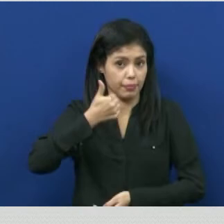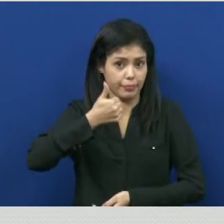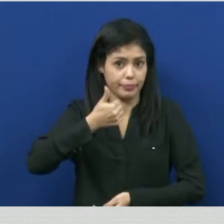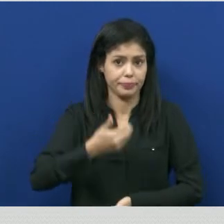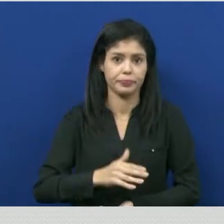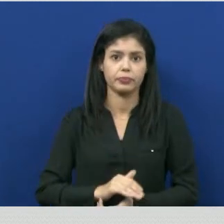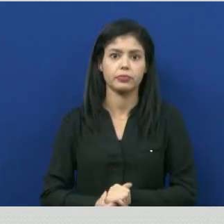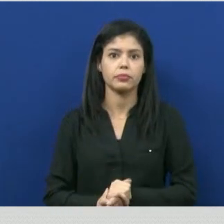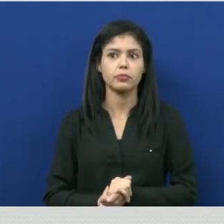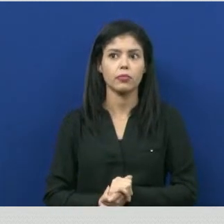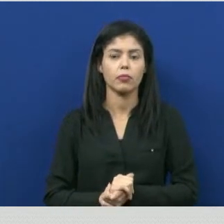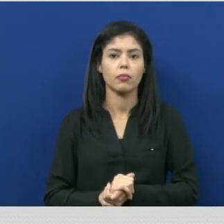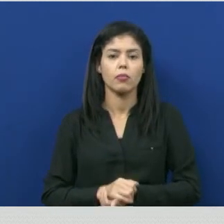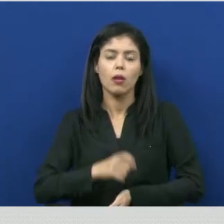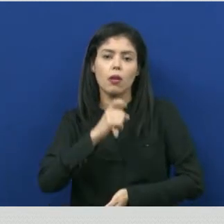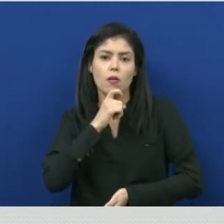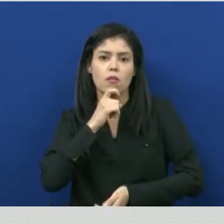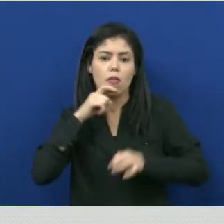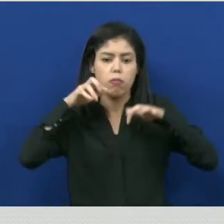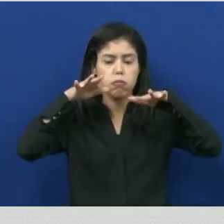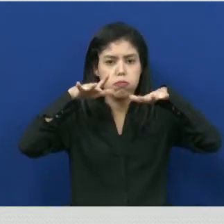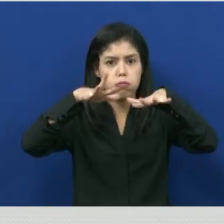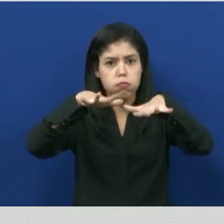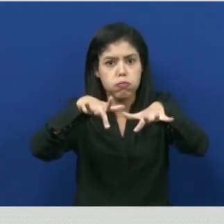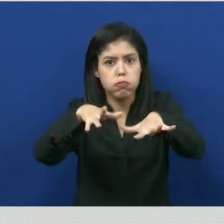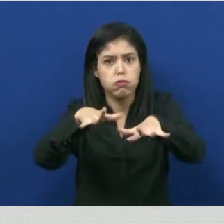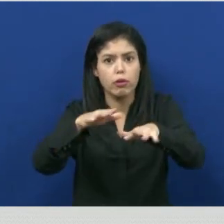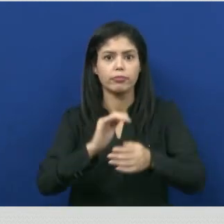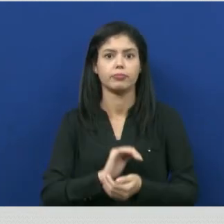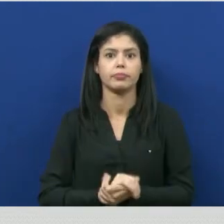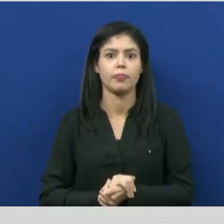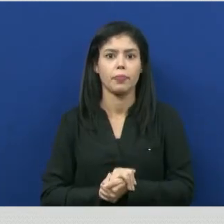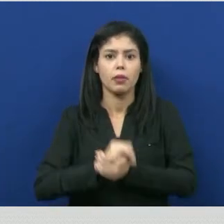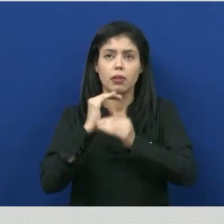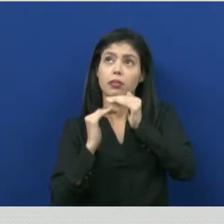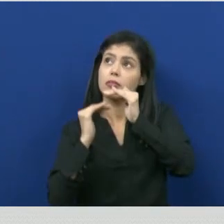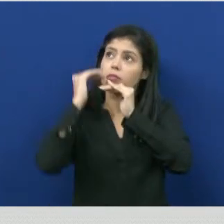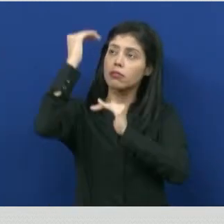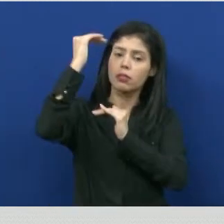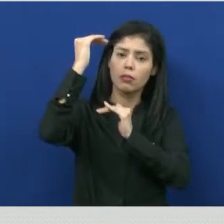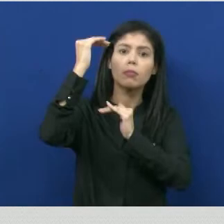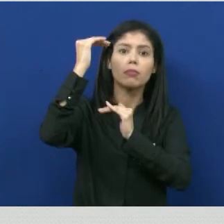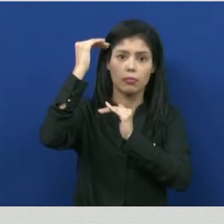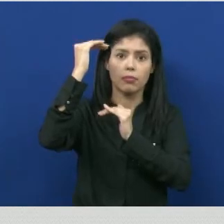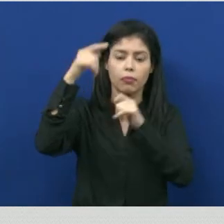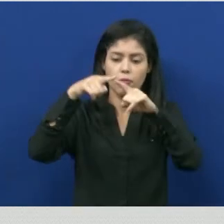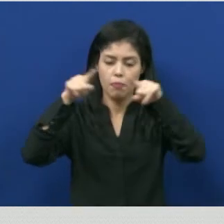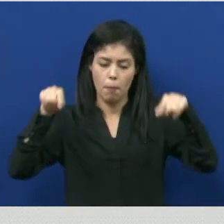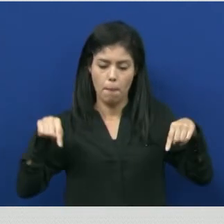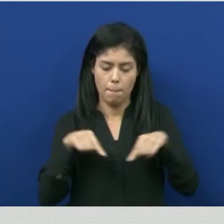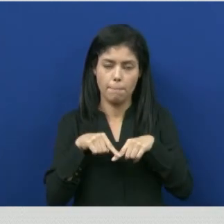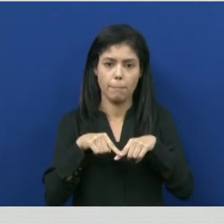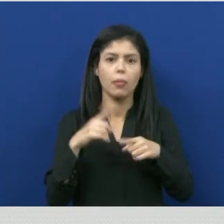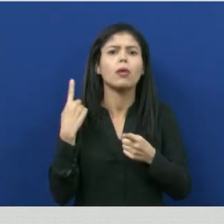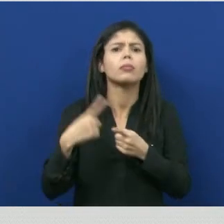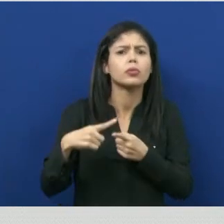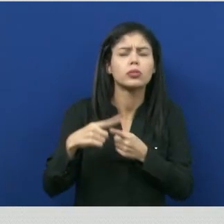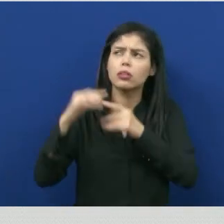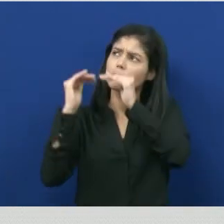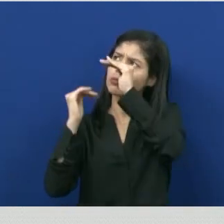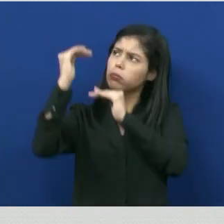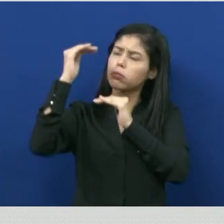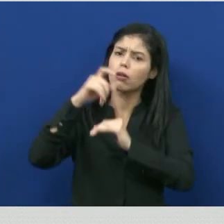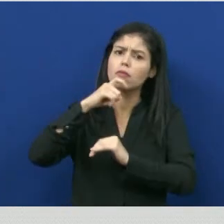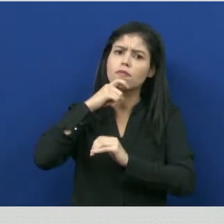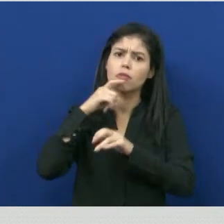exemplo é o ar-condicionado, que ele fica instalado na parte de cima dos quartos. Por que ele fica